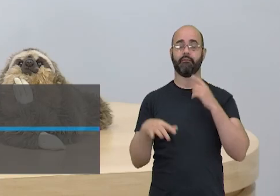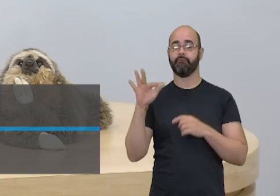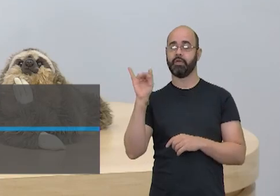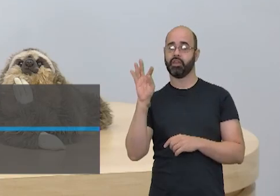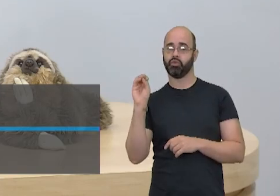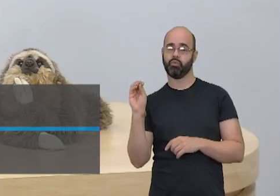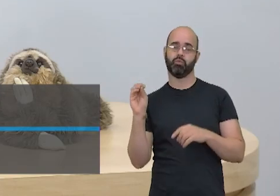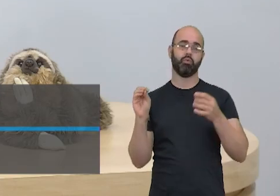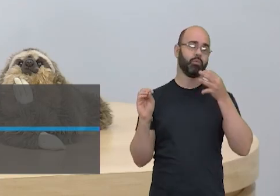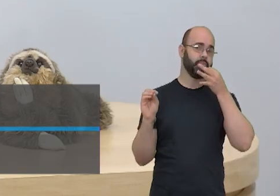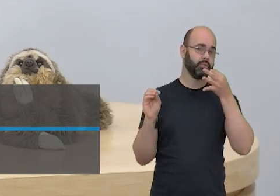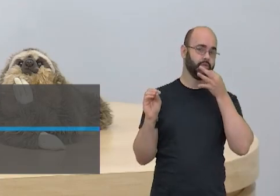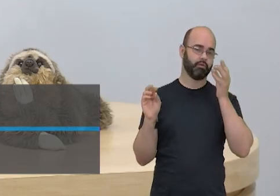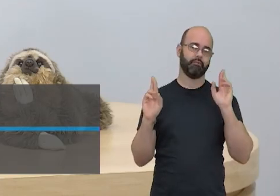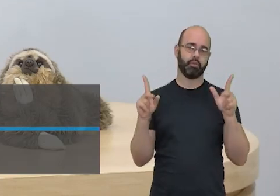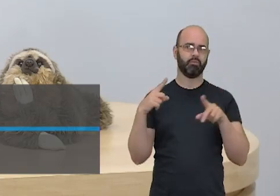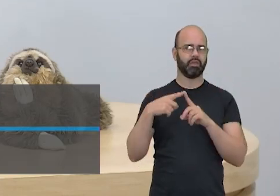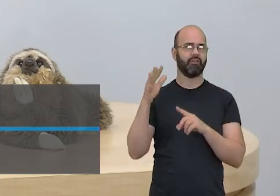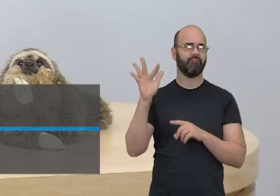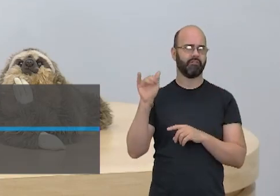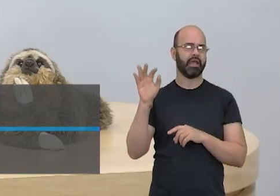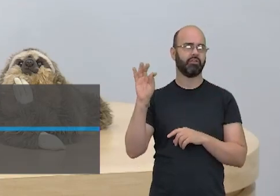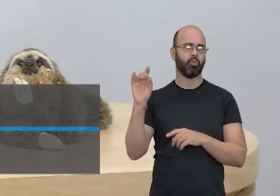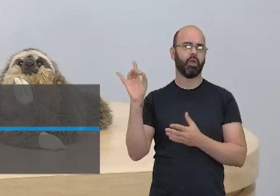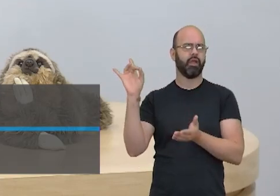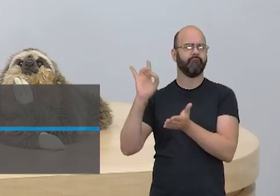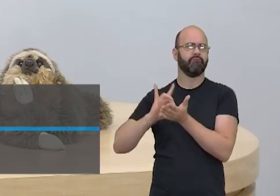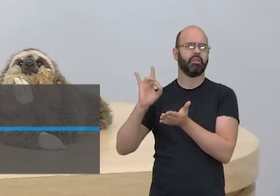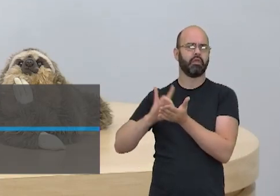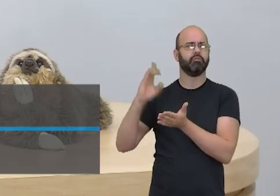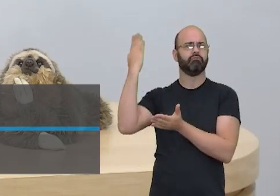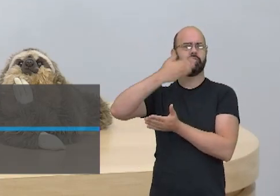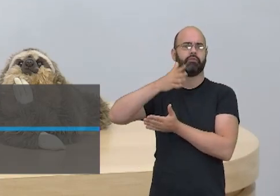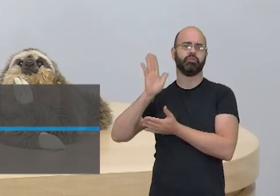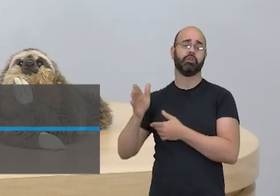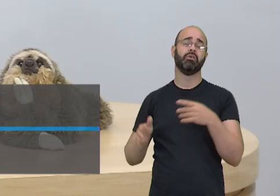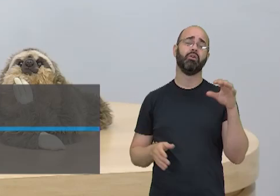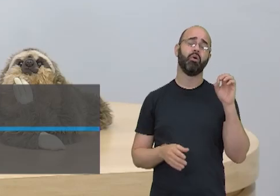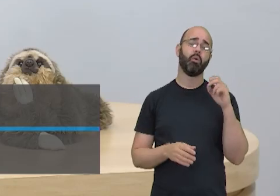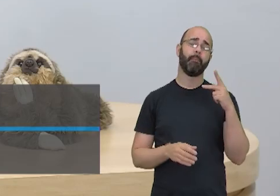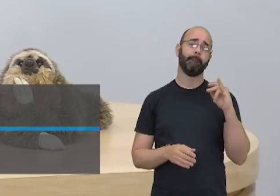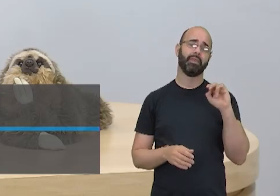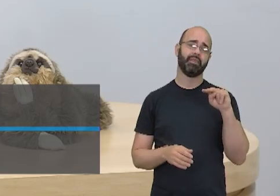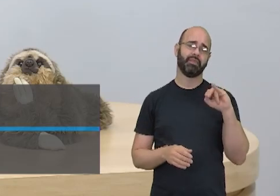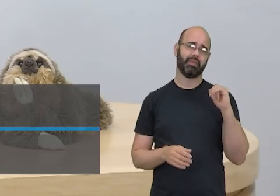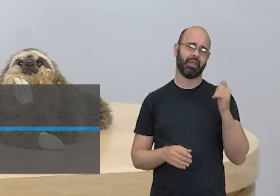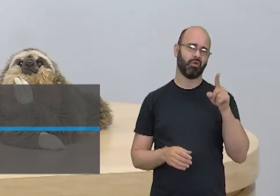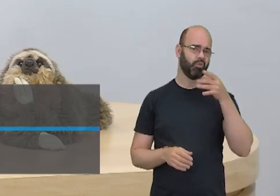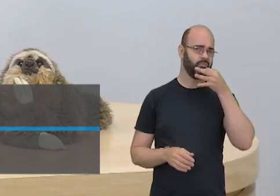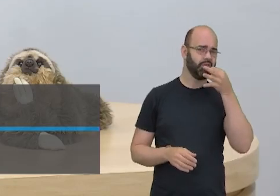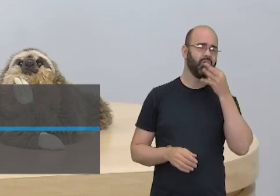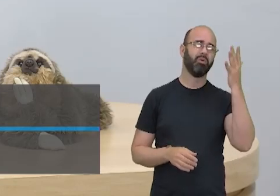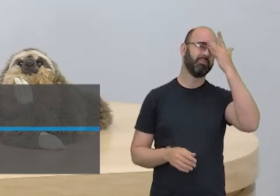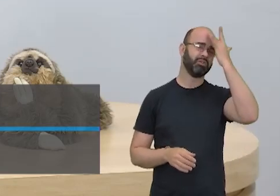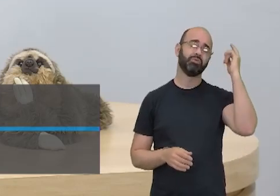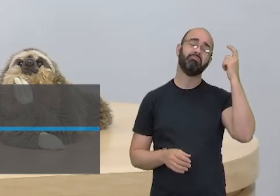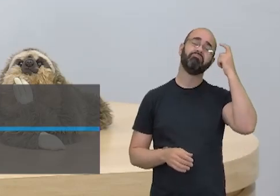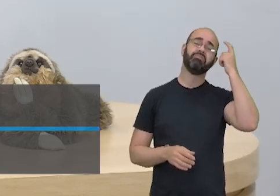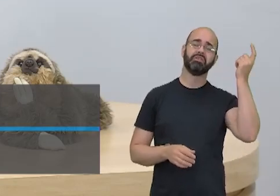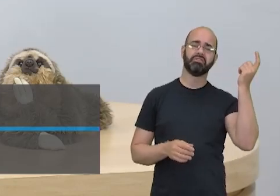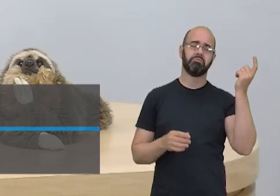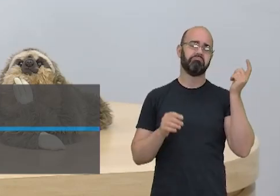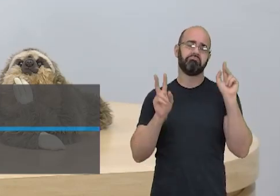e opinião é que o fato é verdade, algo já comprovado. Já a opinião é o que a pessoa acha sobre um